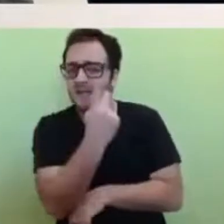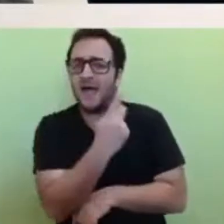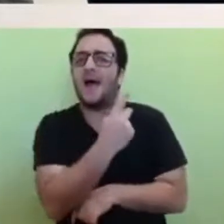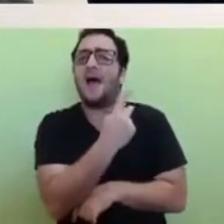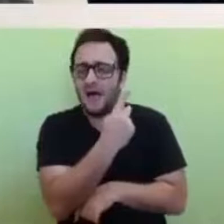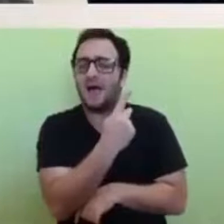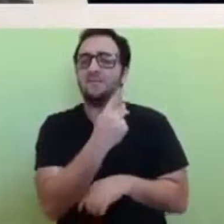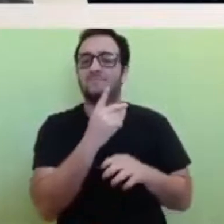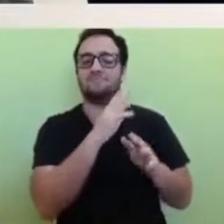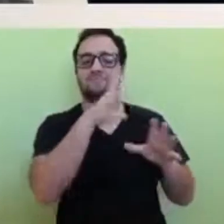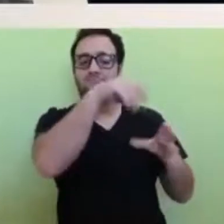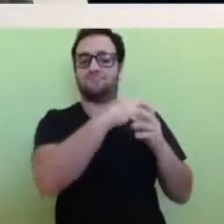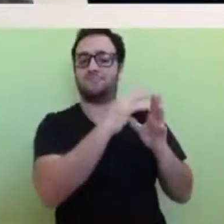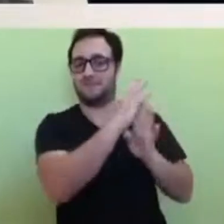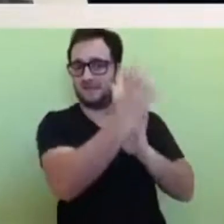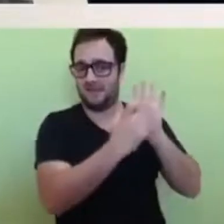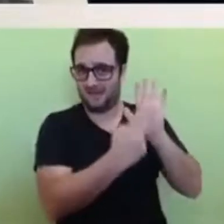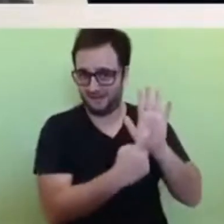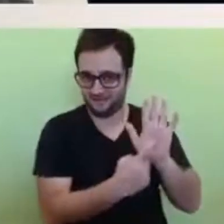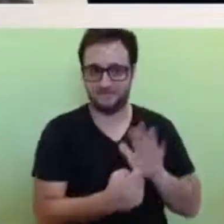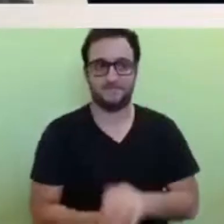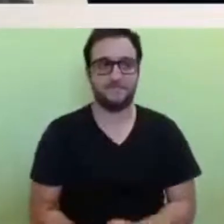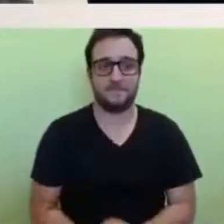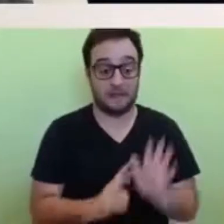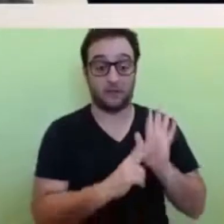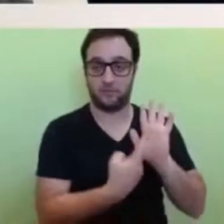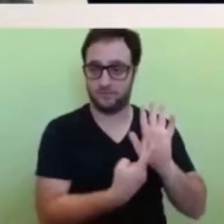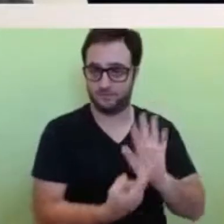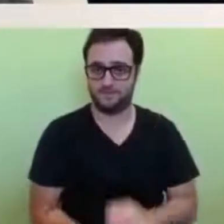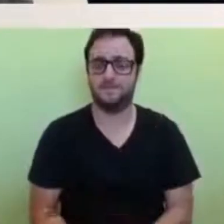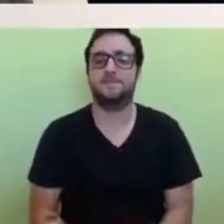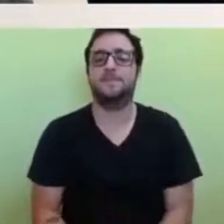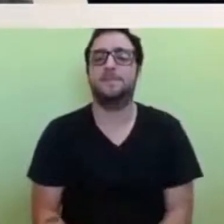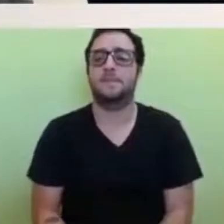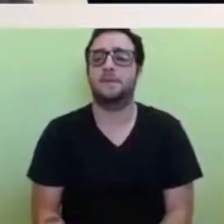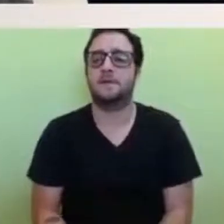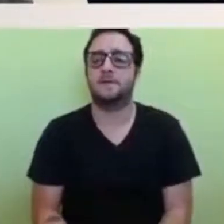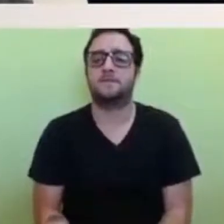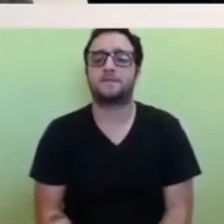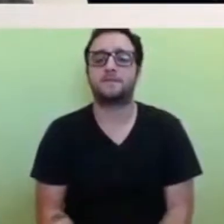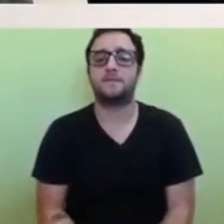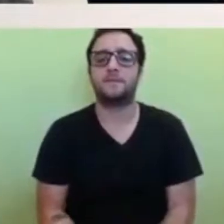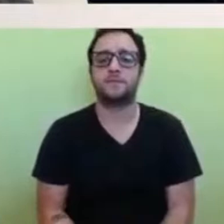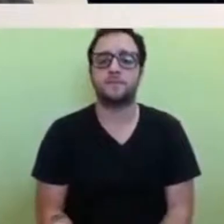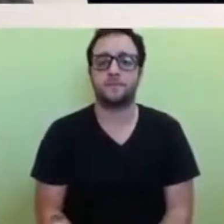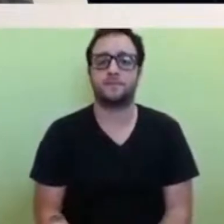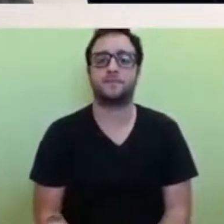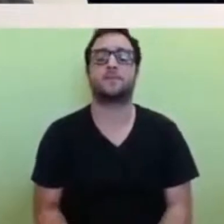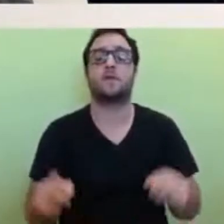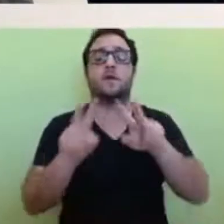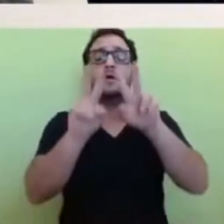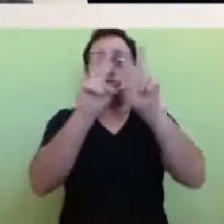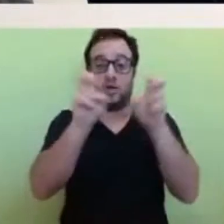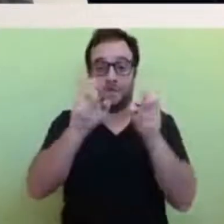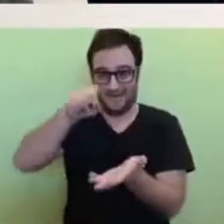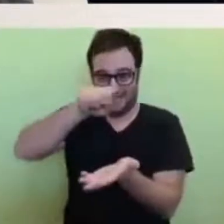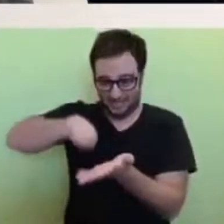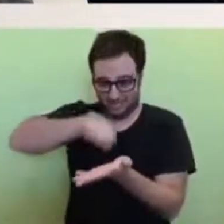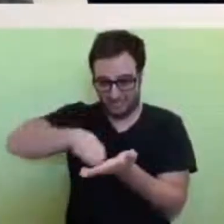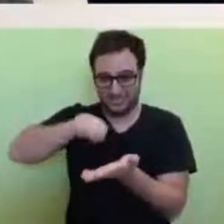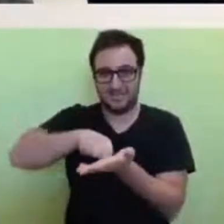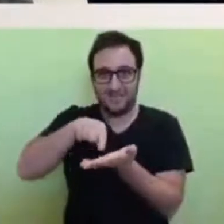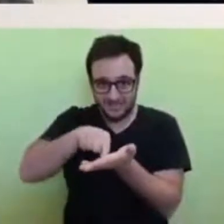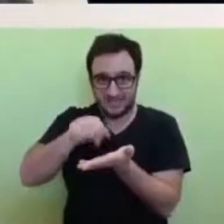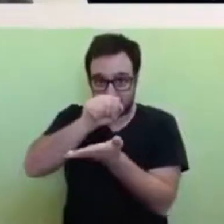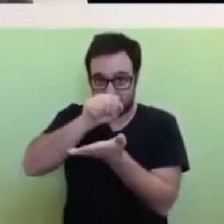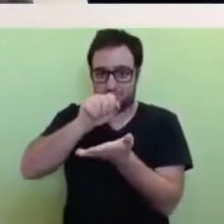Eu falo aqui no evento sobre a escrita da língua de sinais, mais especificamente sobre o sign writing, que é um